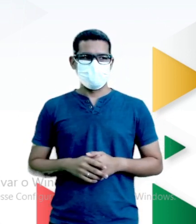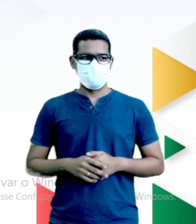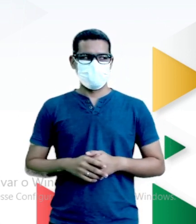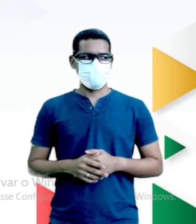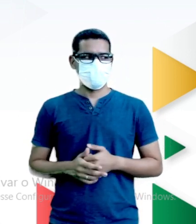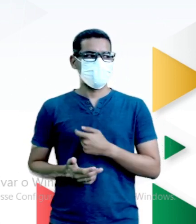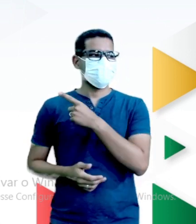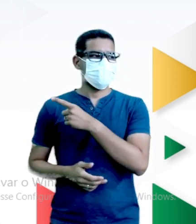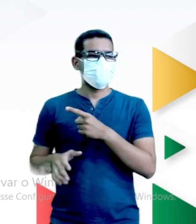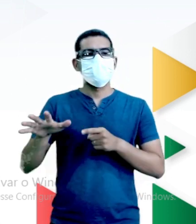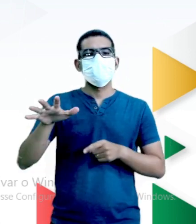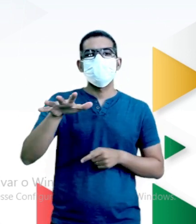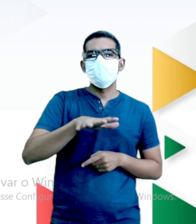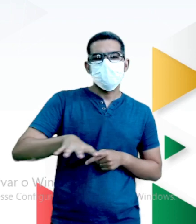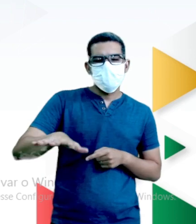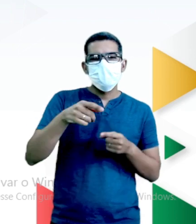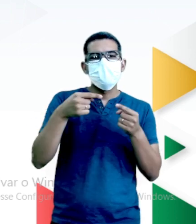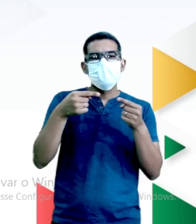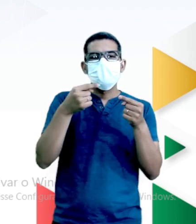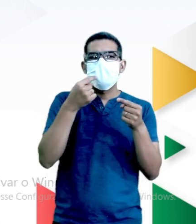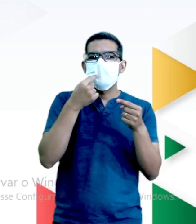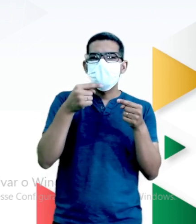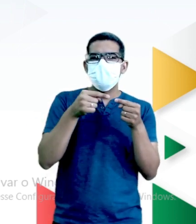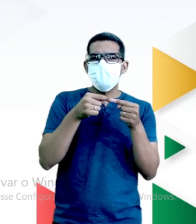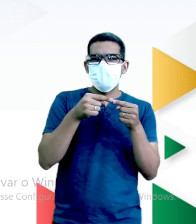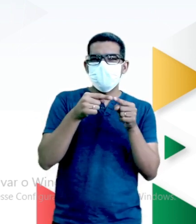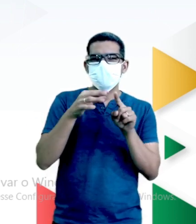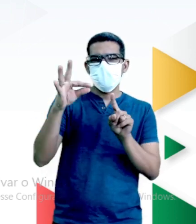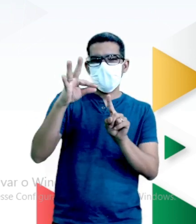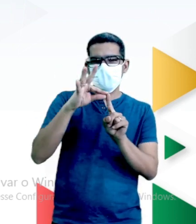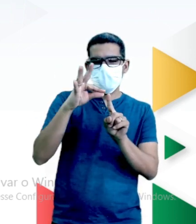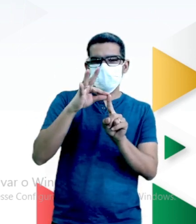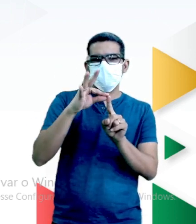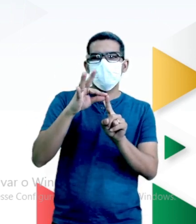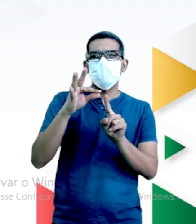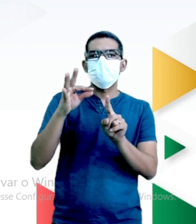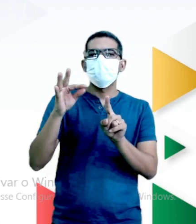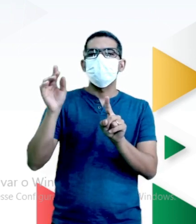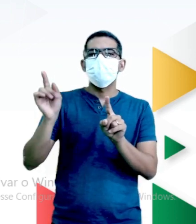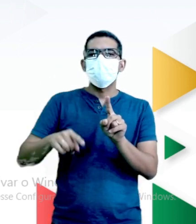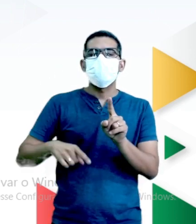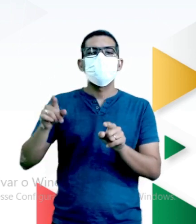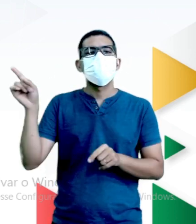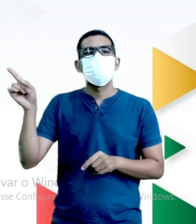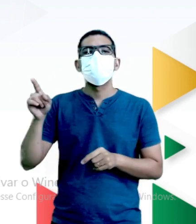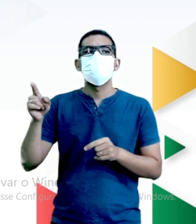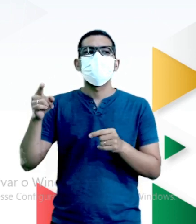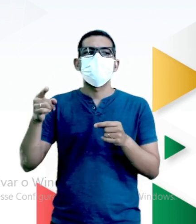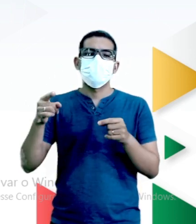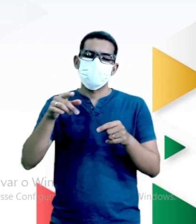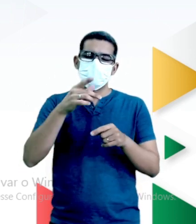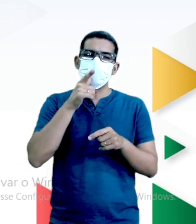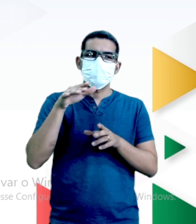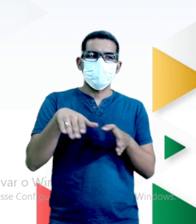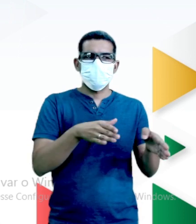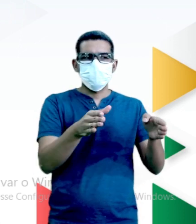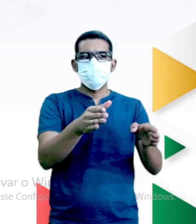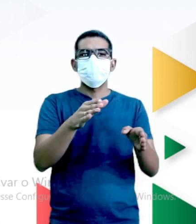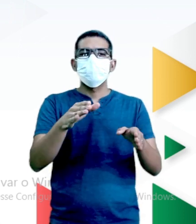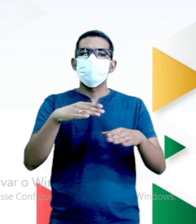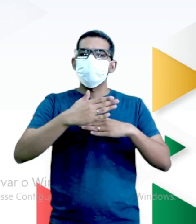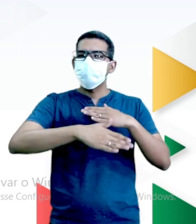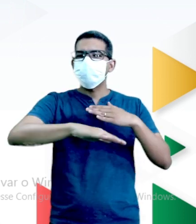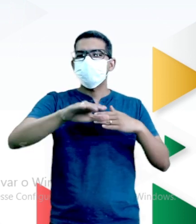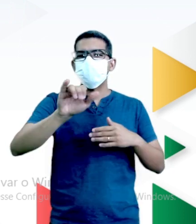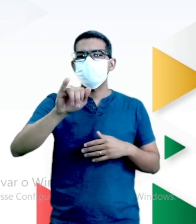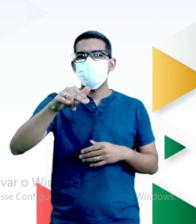aí a região próxima ao Afeganistão. Vocês estão vendo aí, ó, essa região do Oceano Índico. Então, nasce aí o sistema